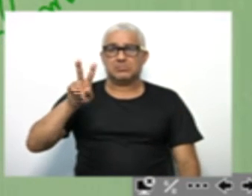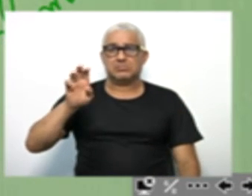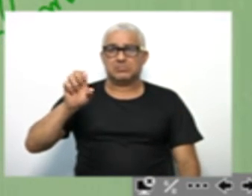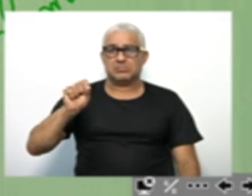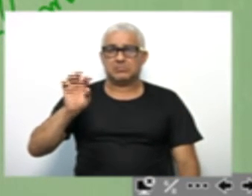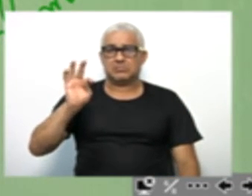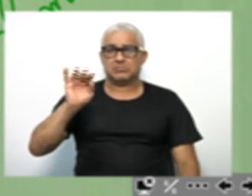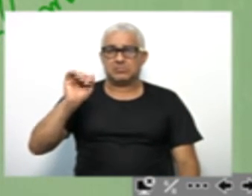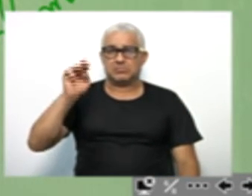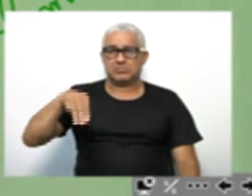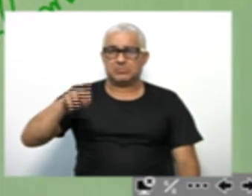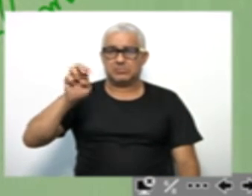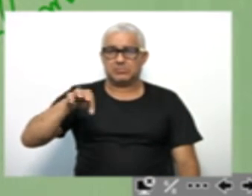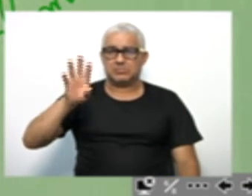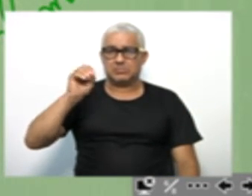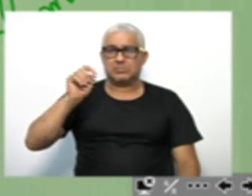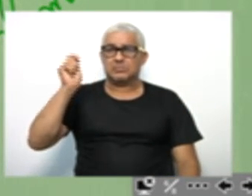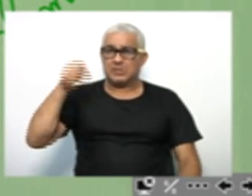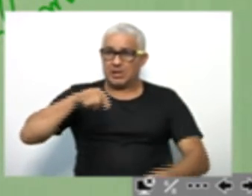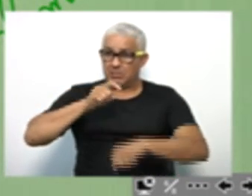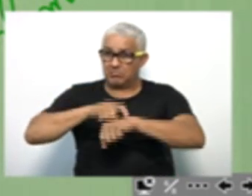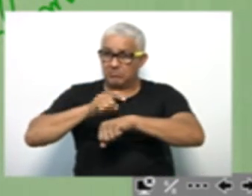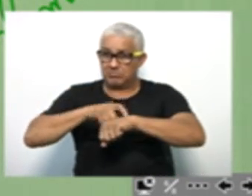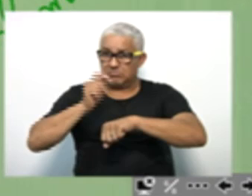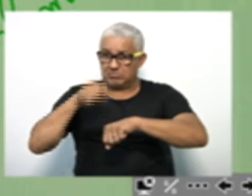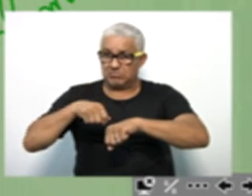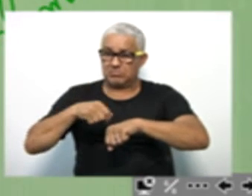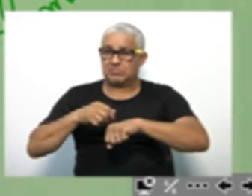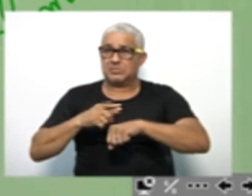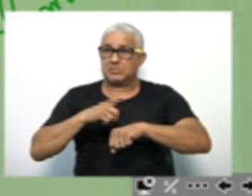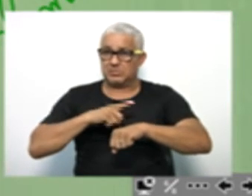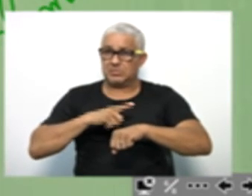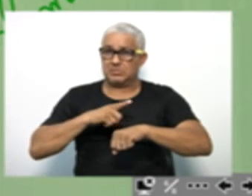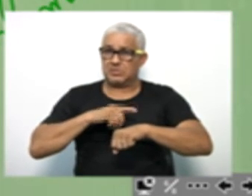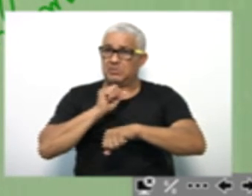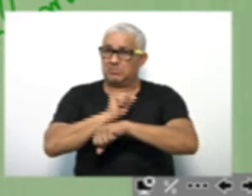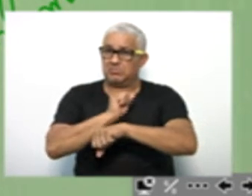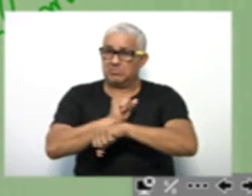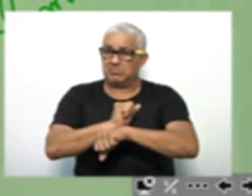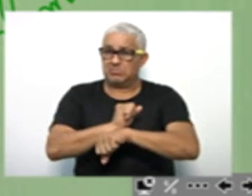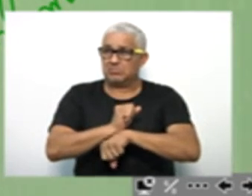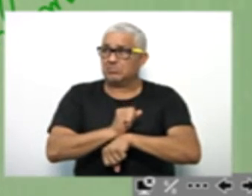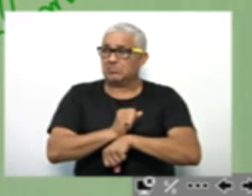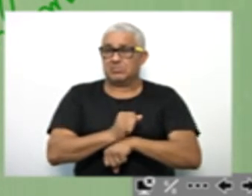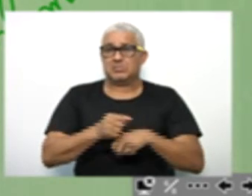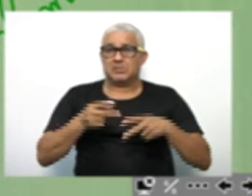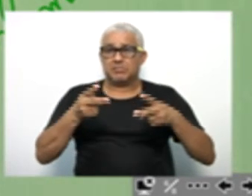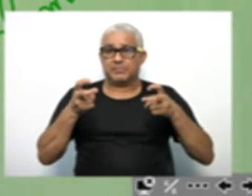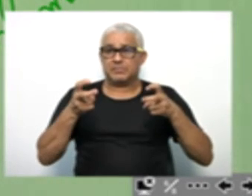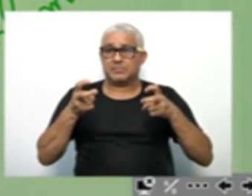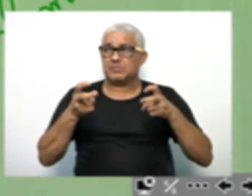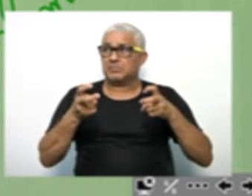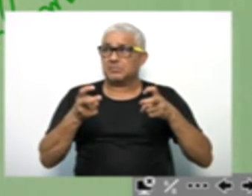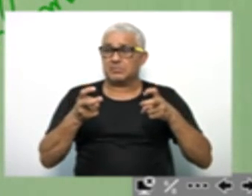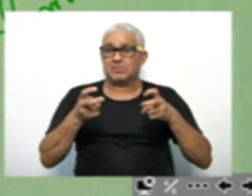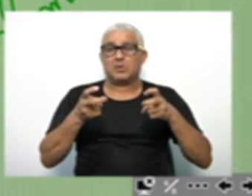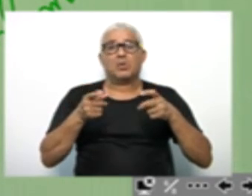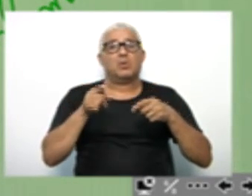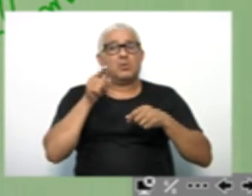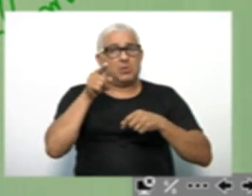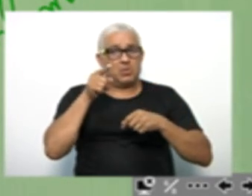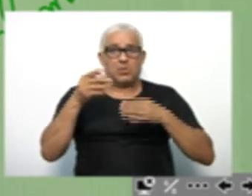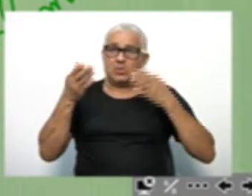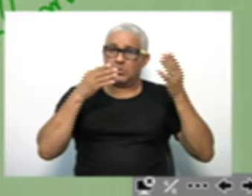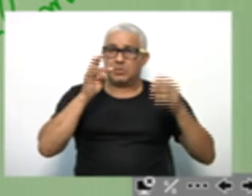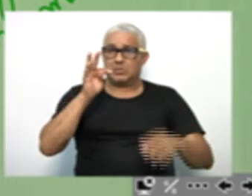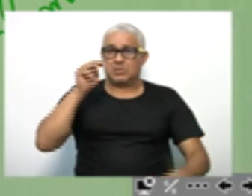investimento em determinado momento, existe alguma trava, alguma janela de espera? Então perceba você que você analisa a